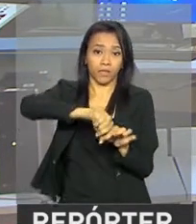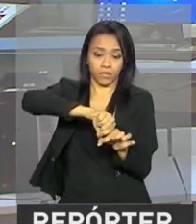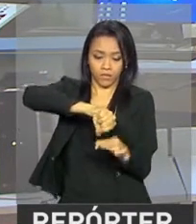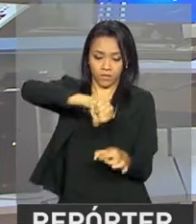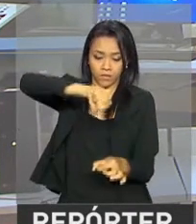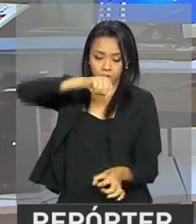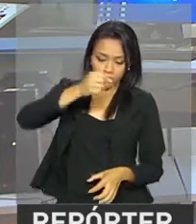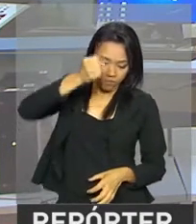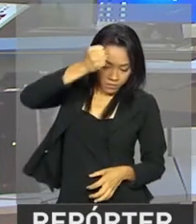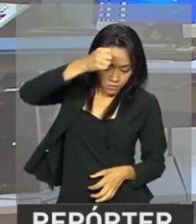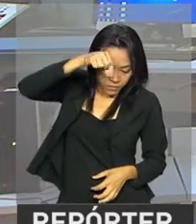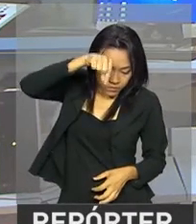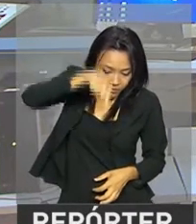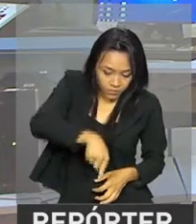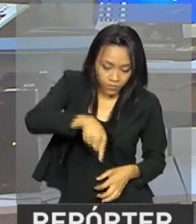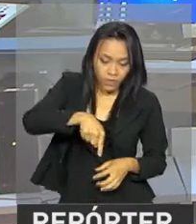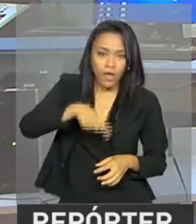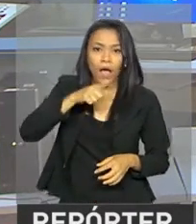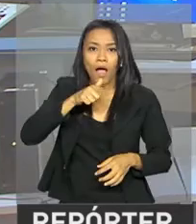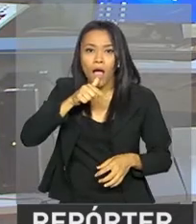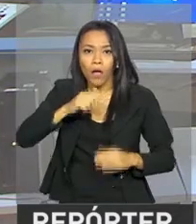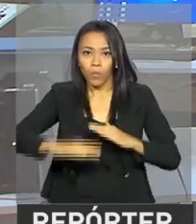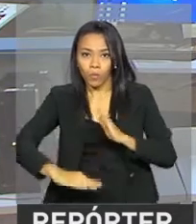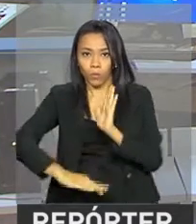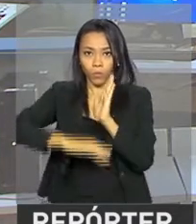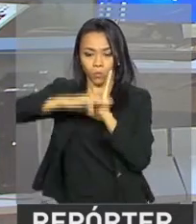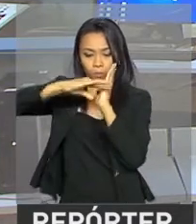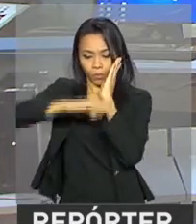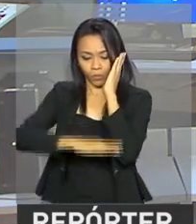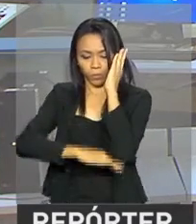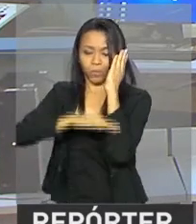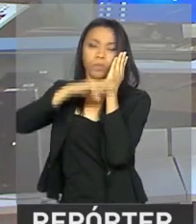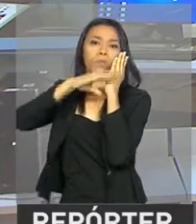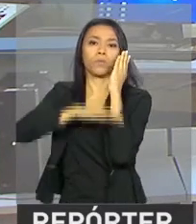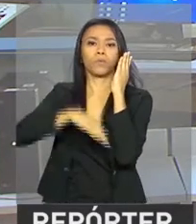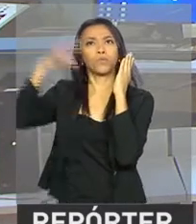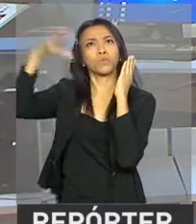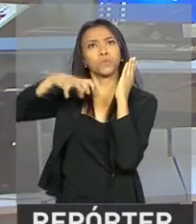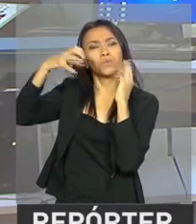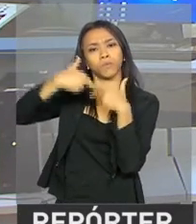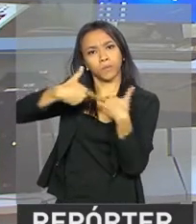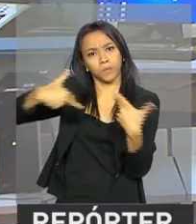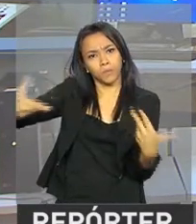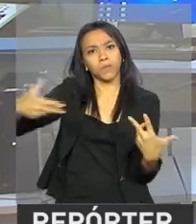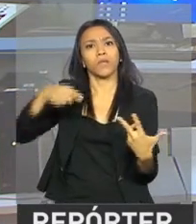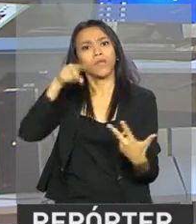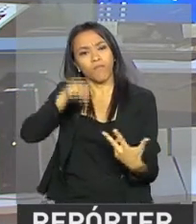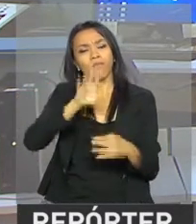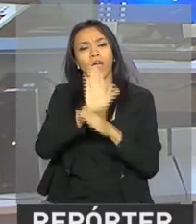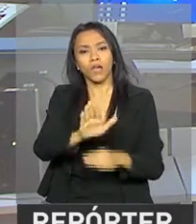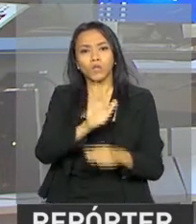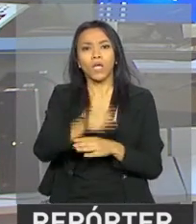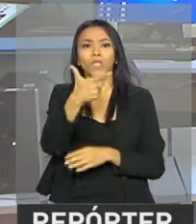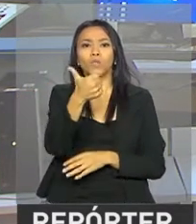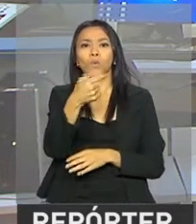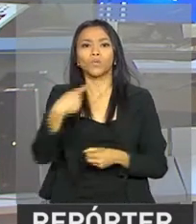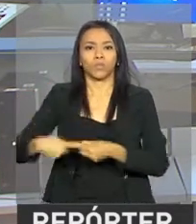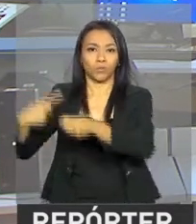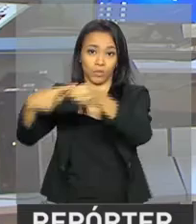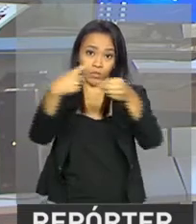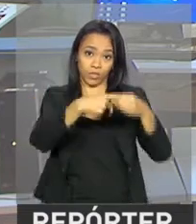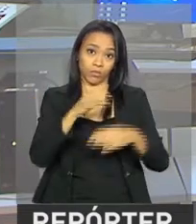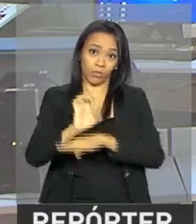pluviômetros, que servem para medir o volume de chuva. Esses equipamentos vão atender 12 municípios do estado, entre